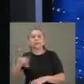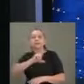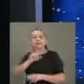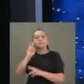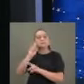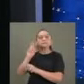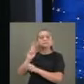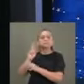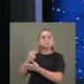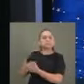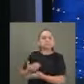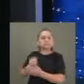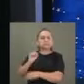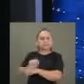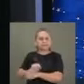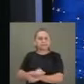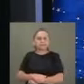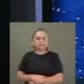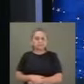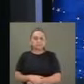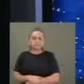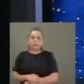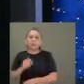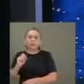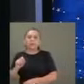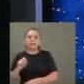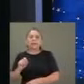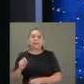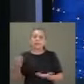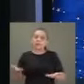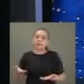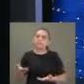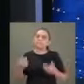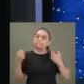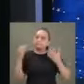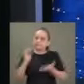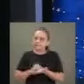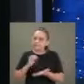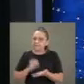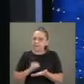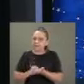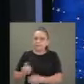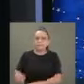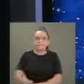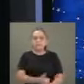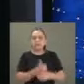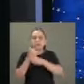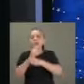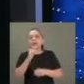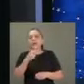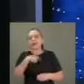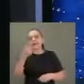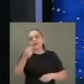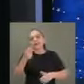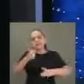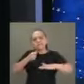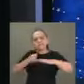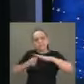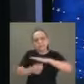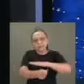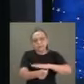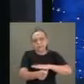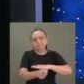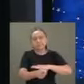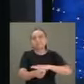no segundo trimestre o que precisa melhorar no país é o investimento atualmente